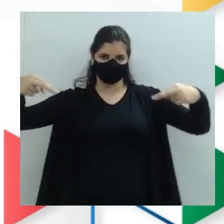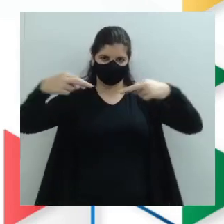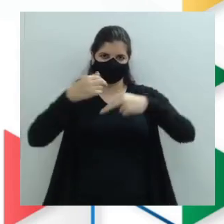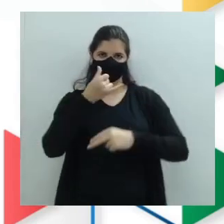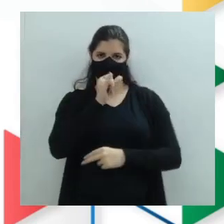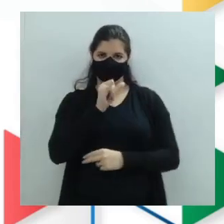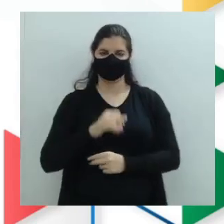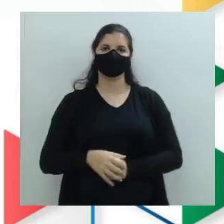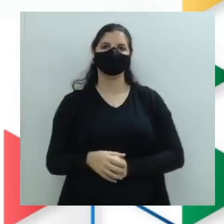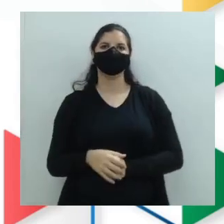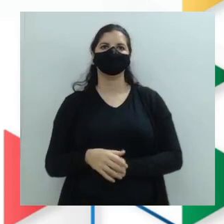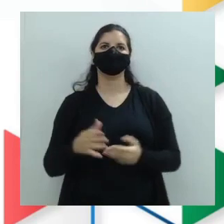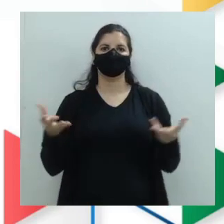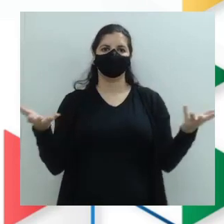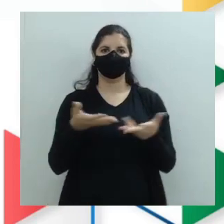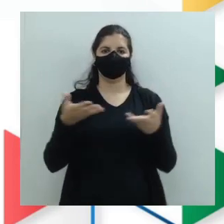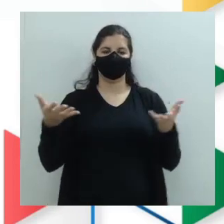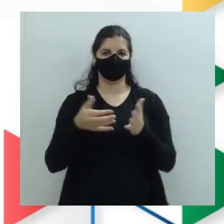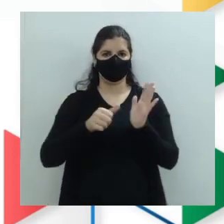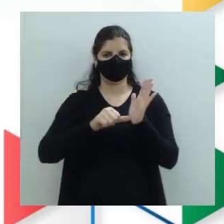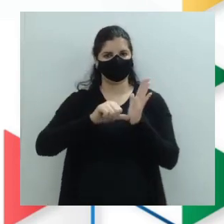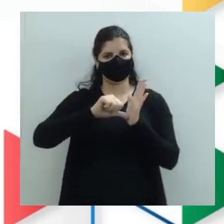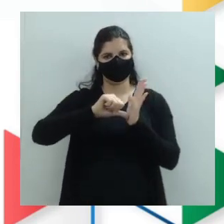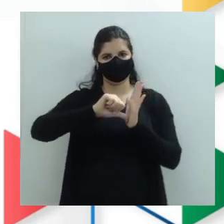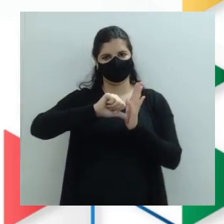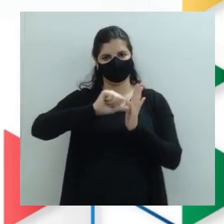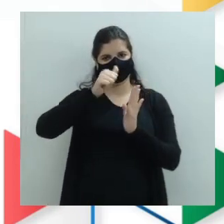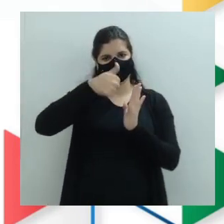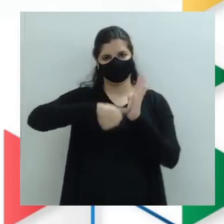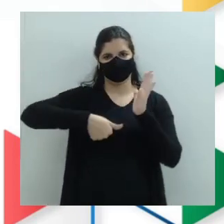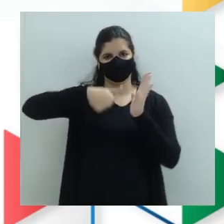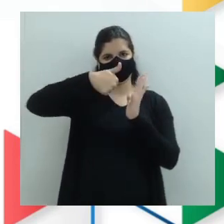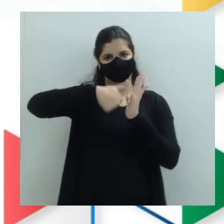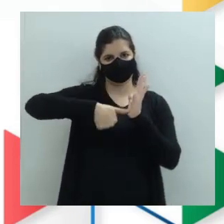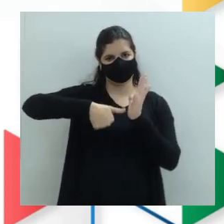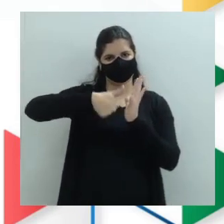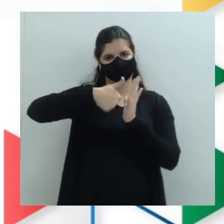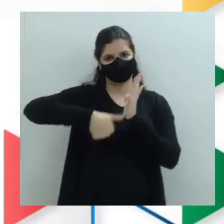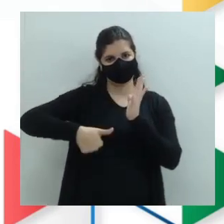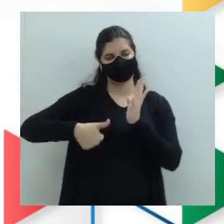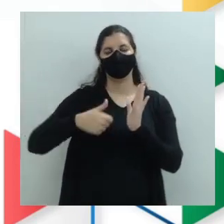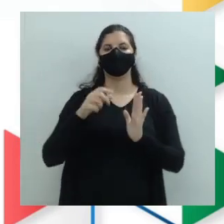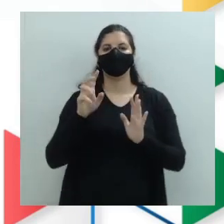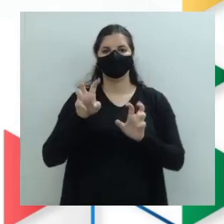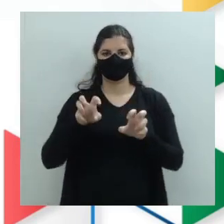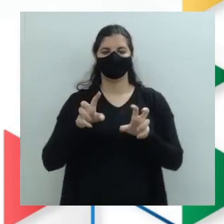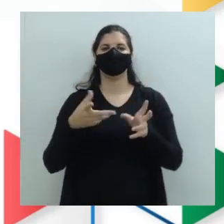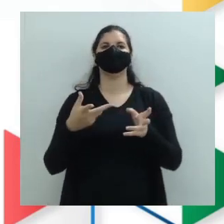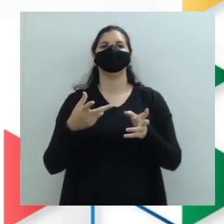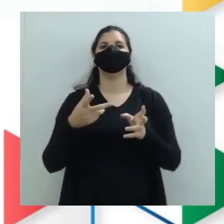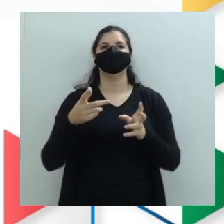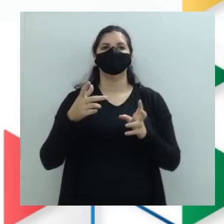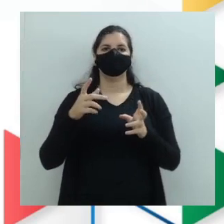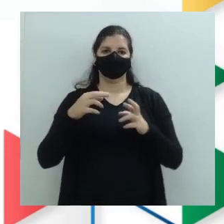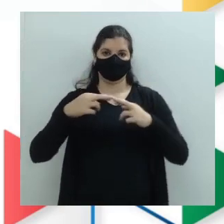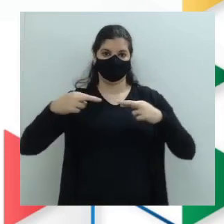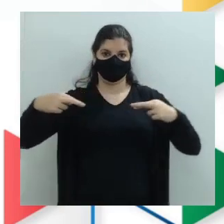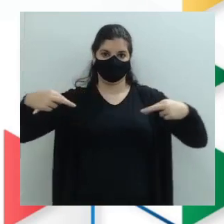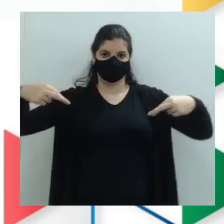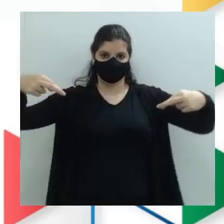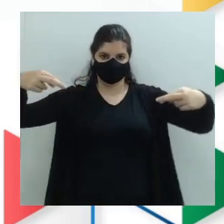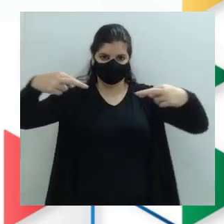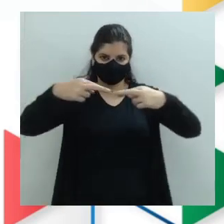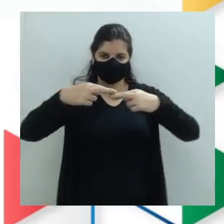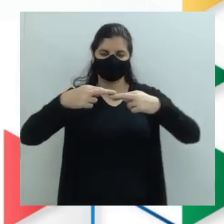elétrico. Agora eu quero falar sobre os interruptores em relação à questão dos circuitos